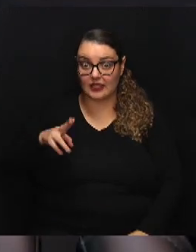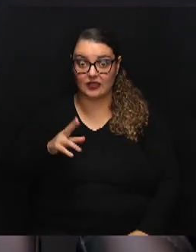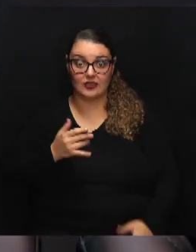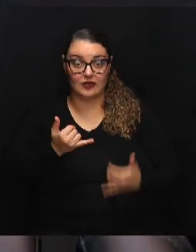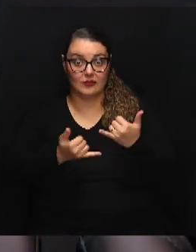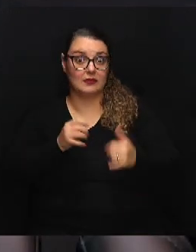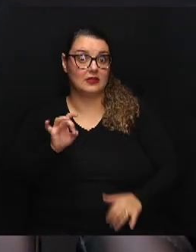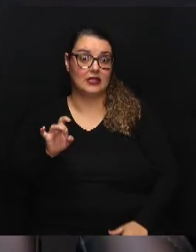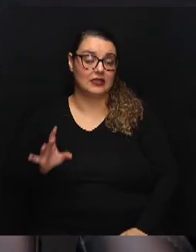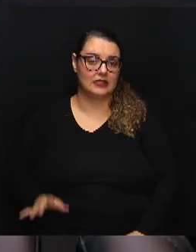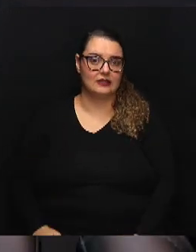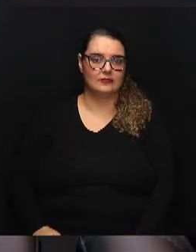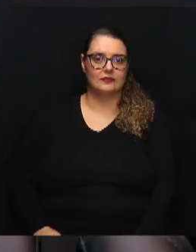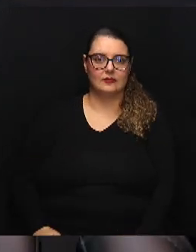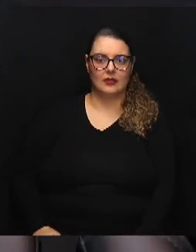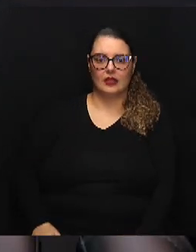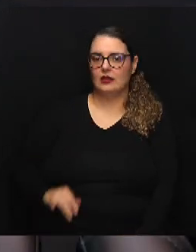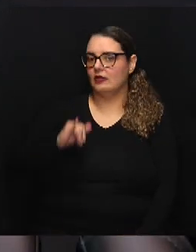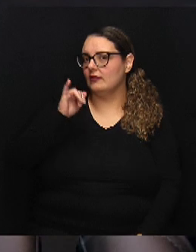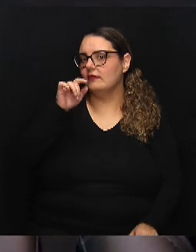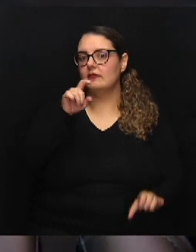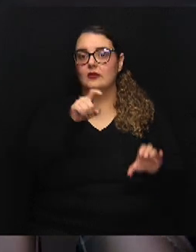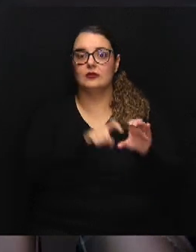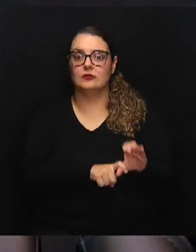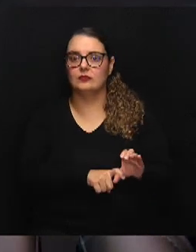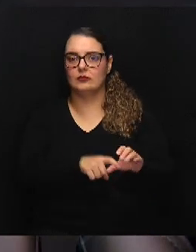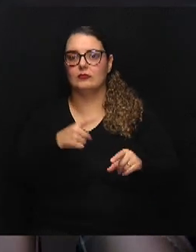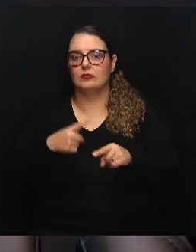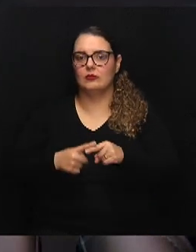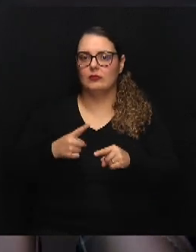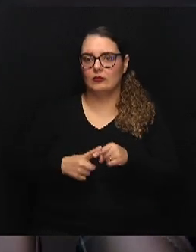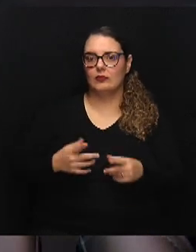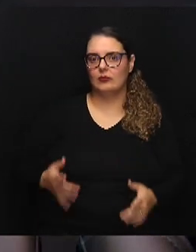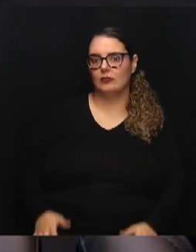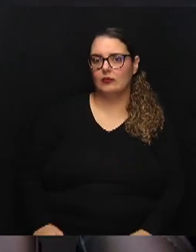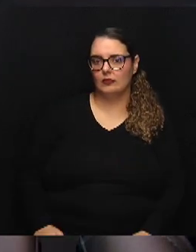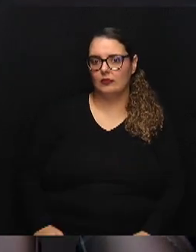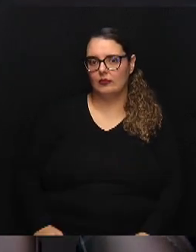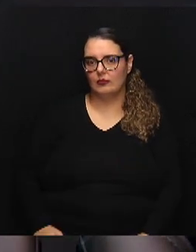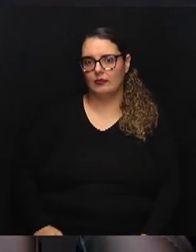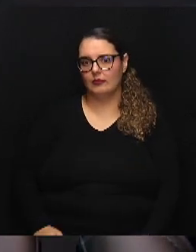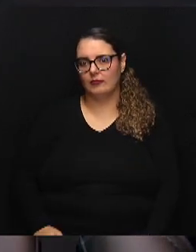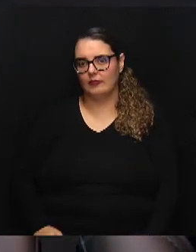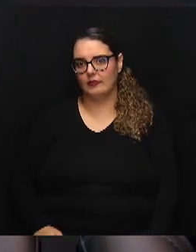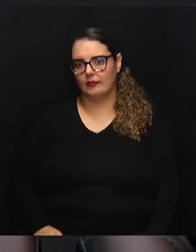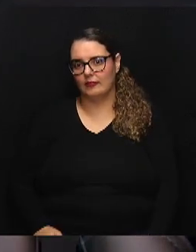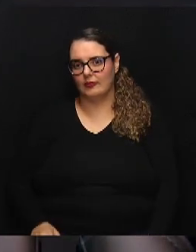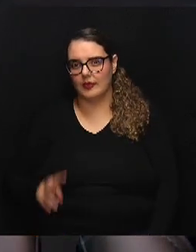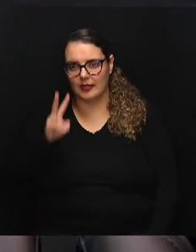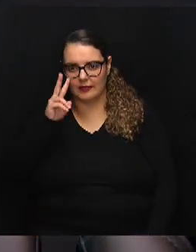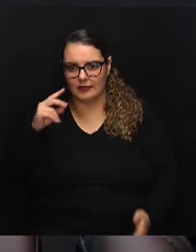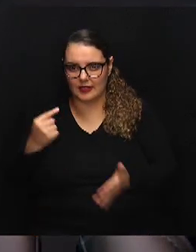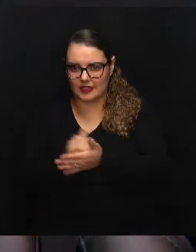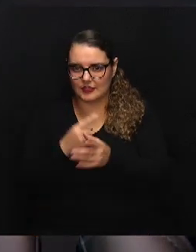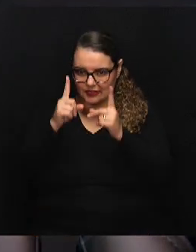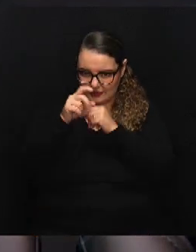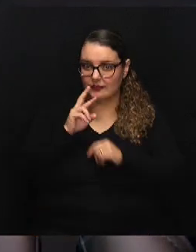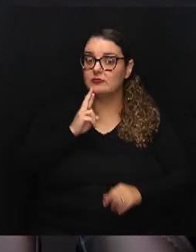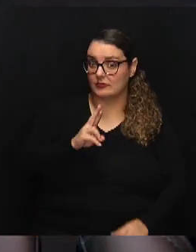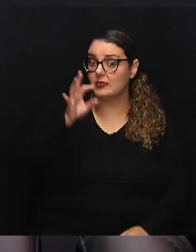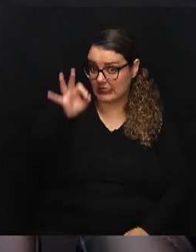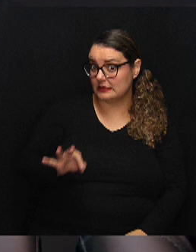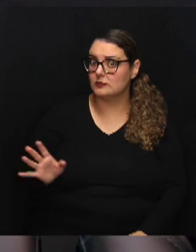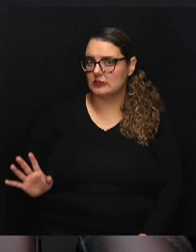brincadeira. E eu falo que depende porque, né, olhando só para a pergunta, fica muito difícil a gente dar uma resposta,